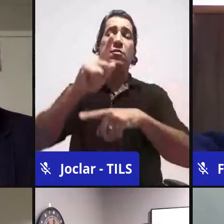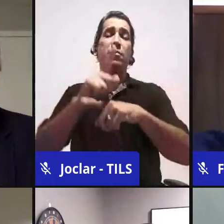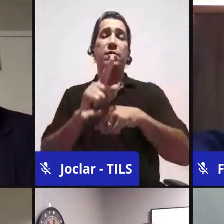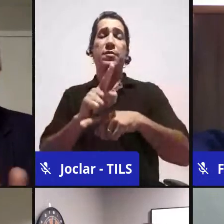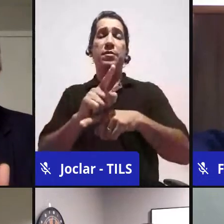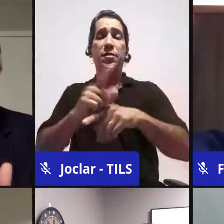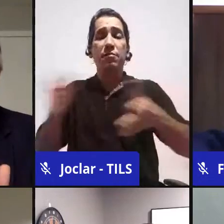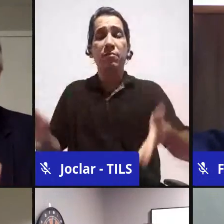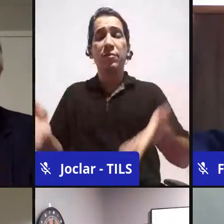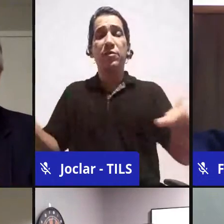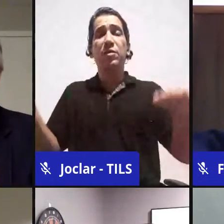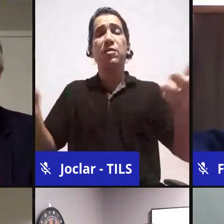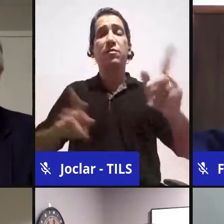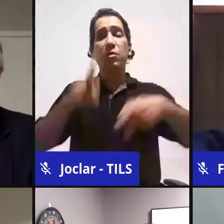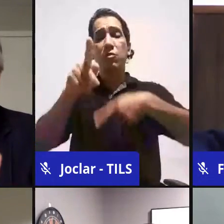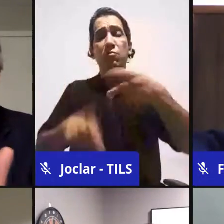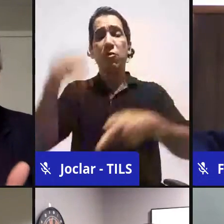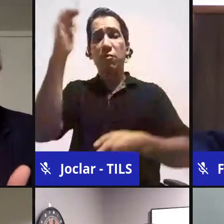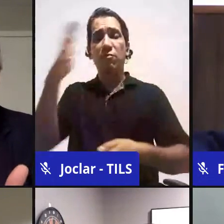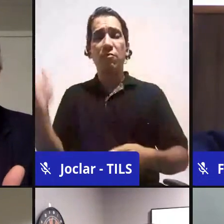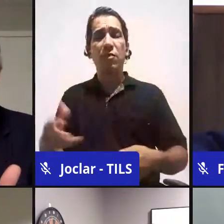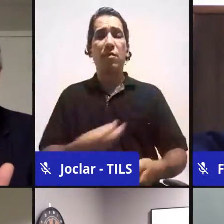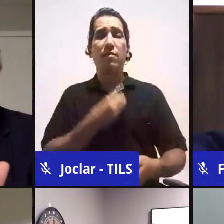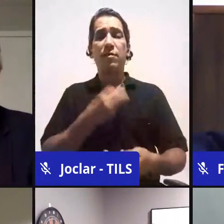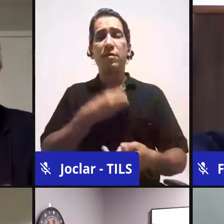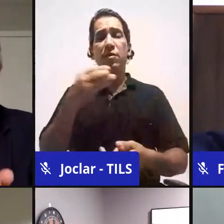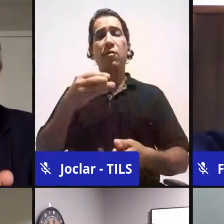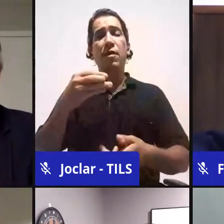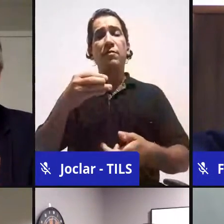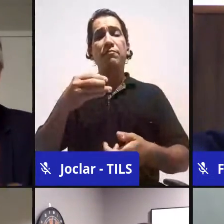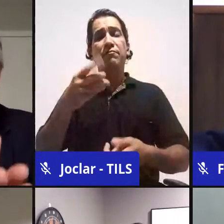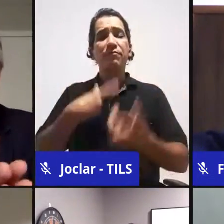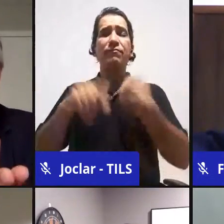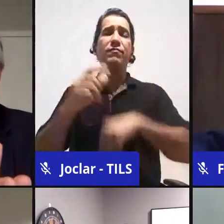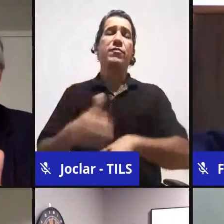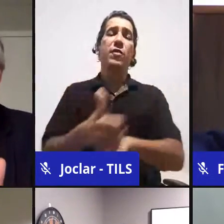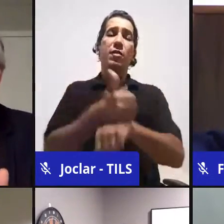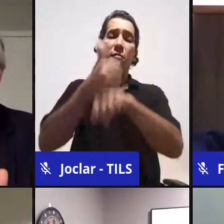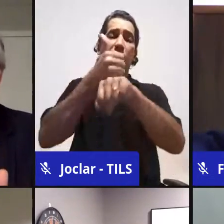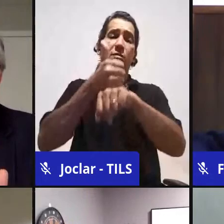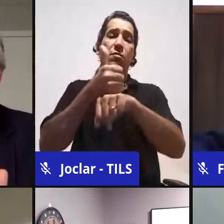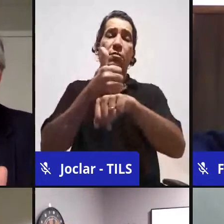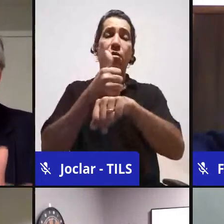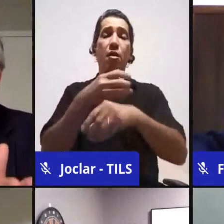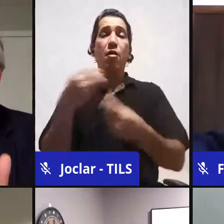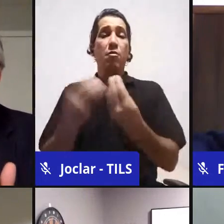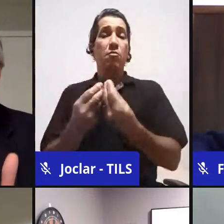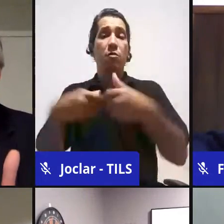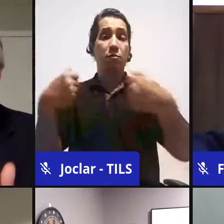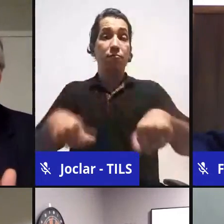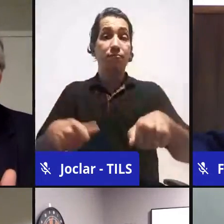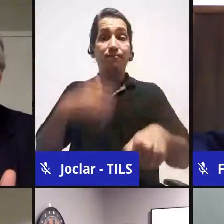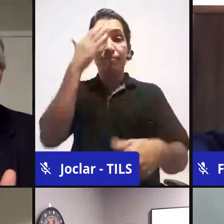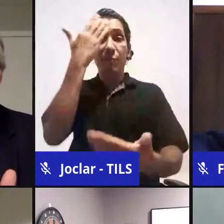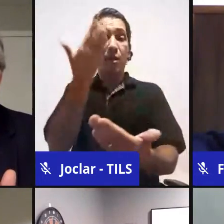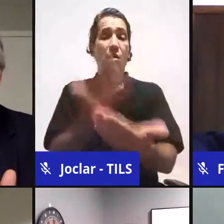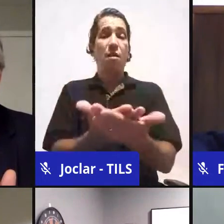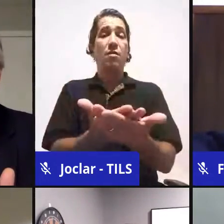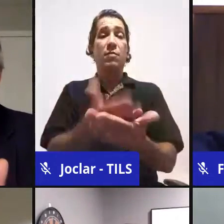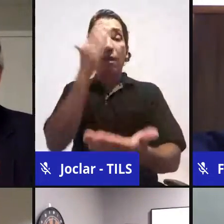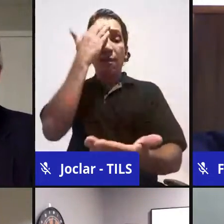população. E isso só se faz, evidentemente, eu acreditando na ciência, acreditando na